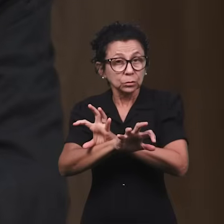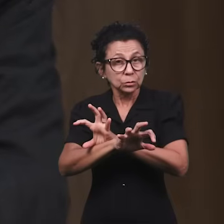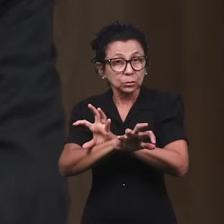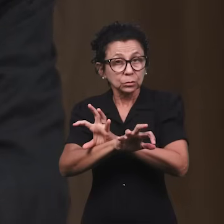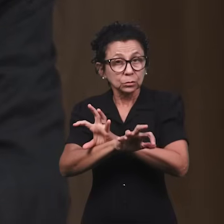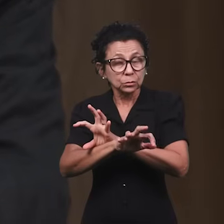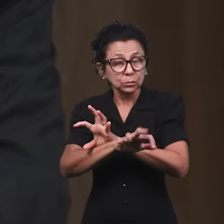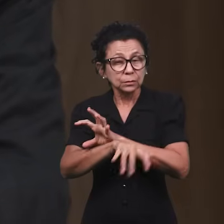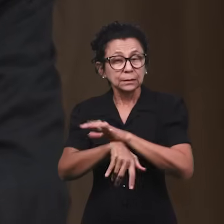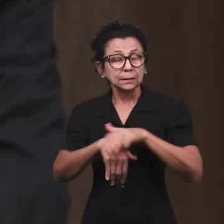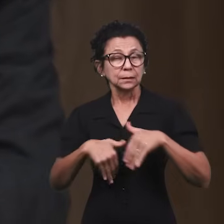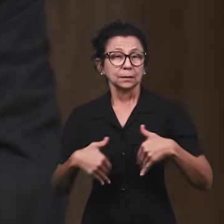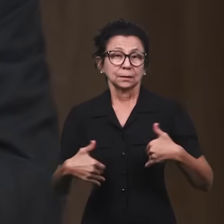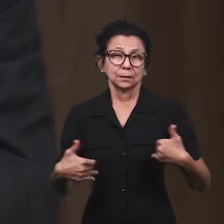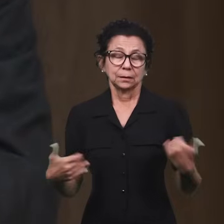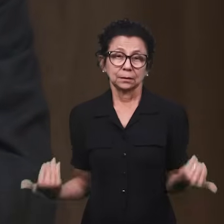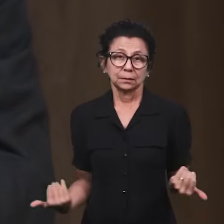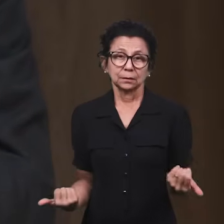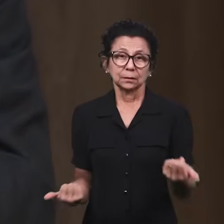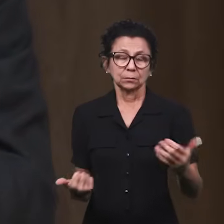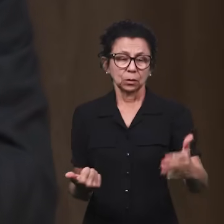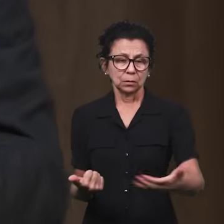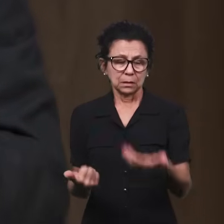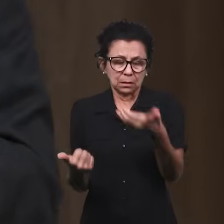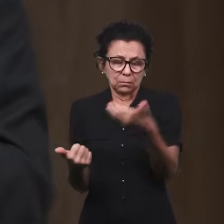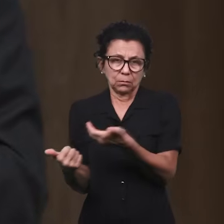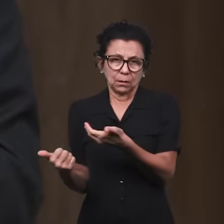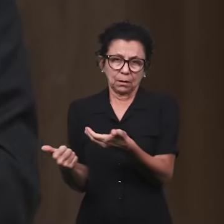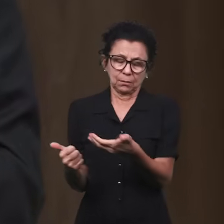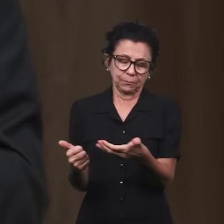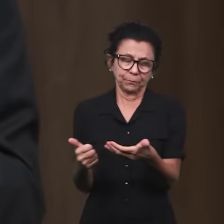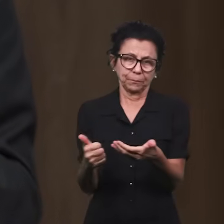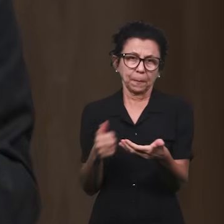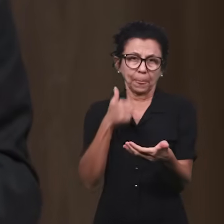o cérebro em formação. Então,